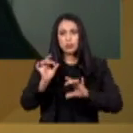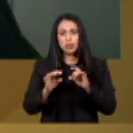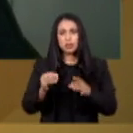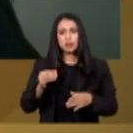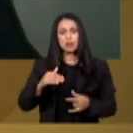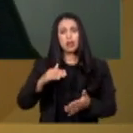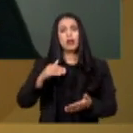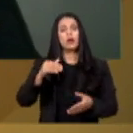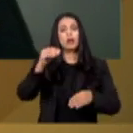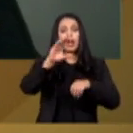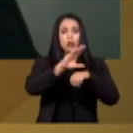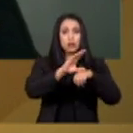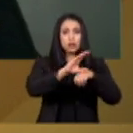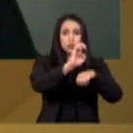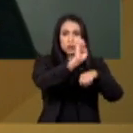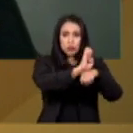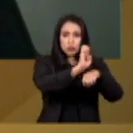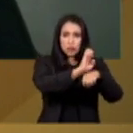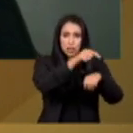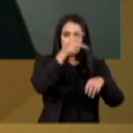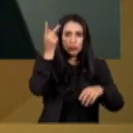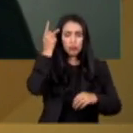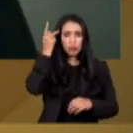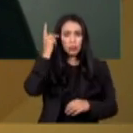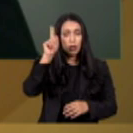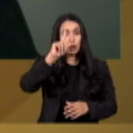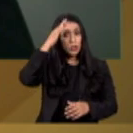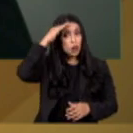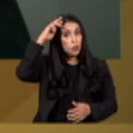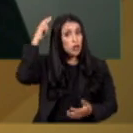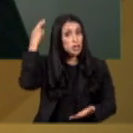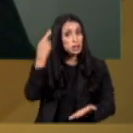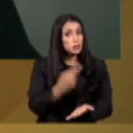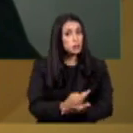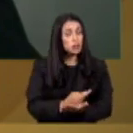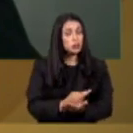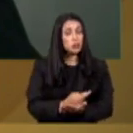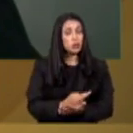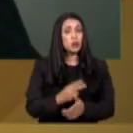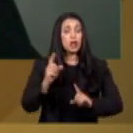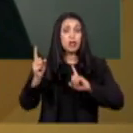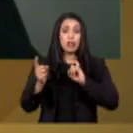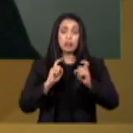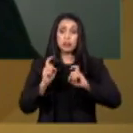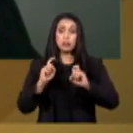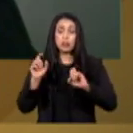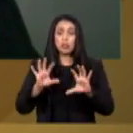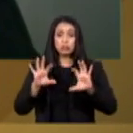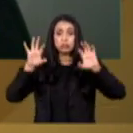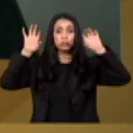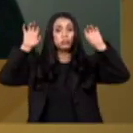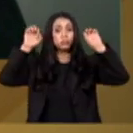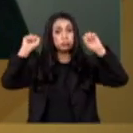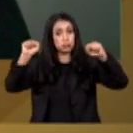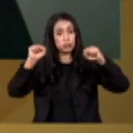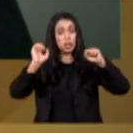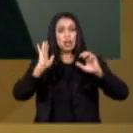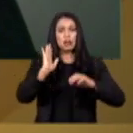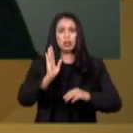constituição do estado de são paulo o cantor autonomia administrativa do circulares